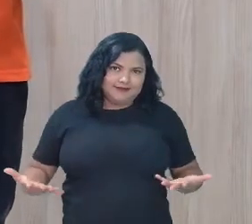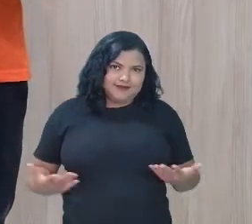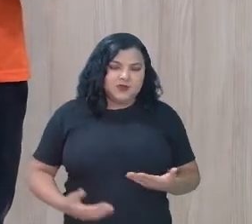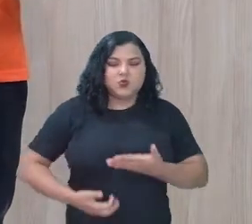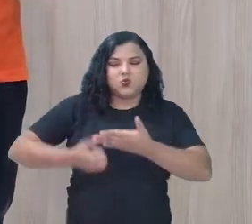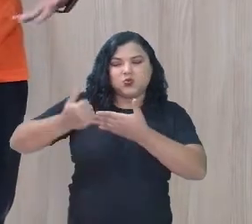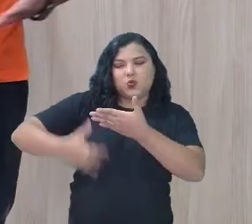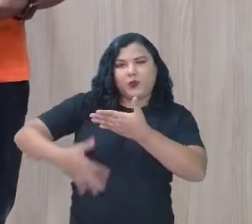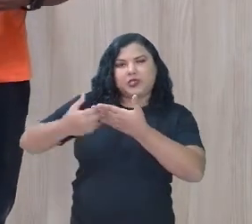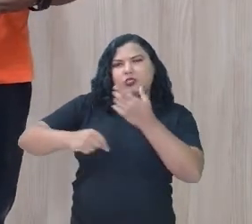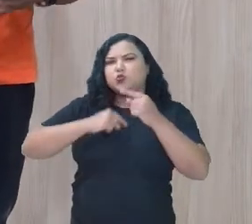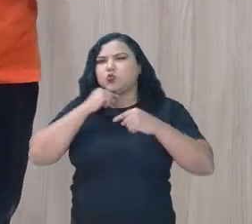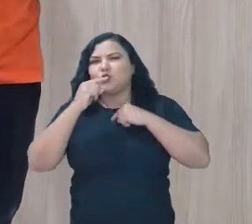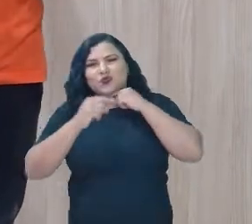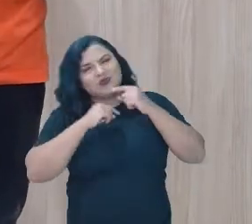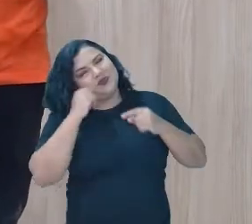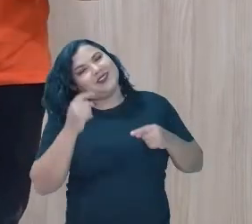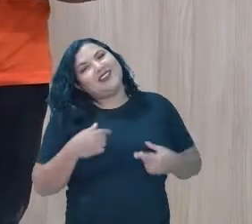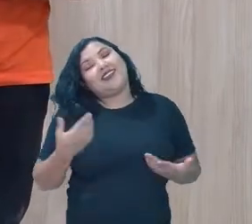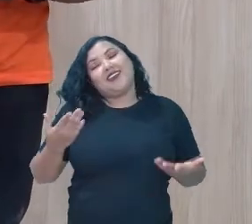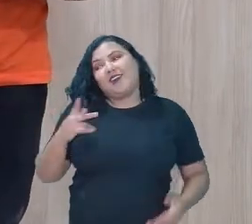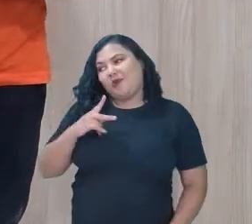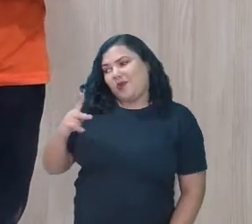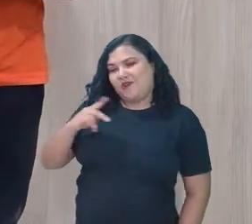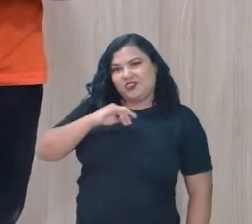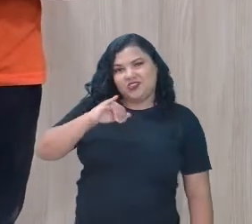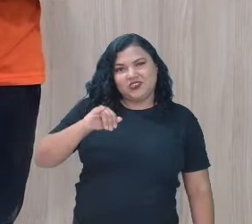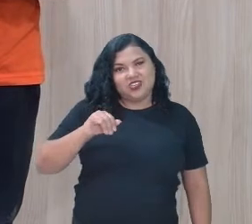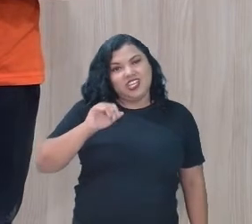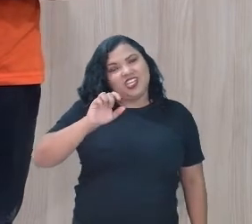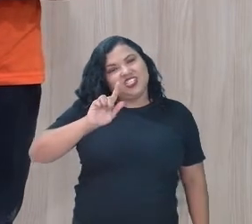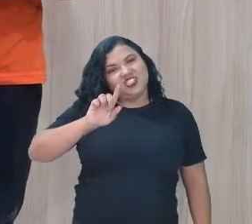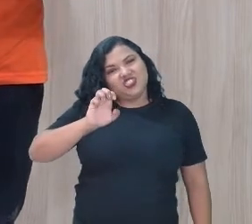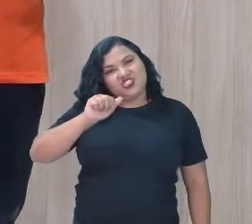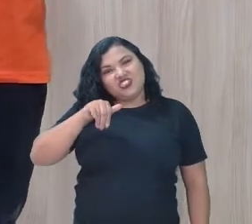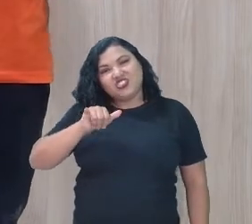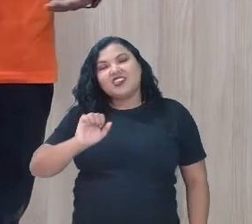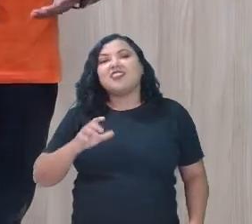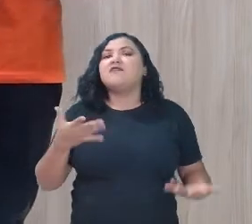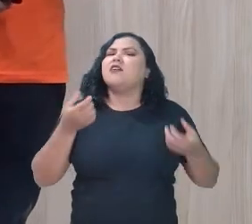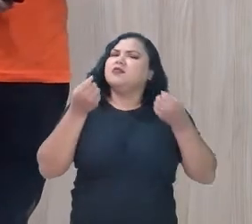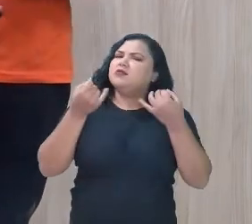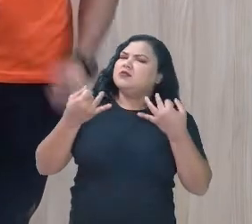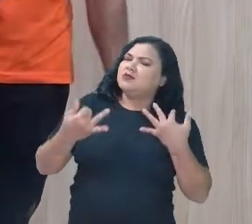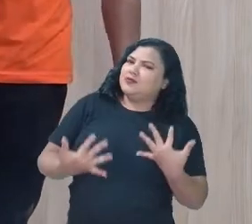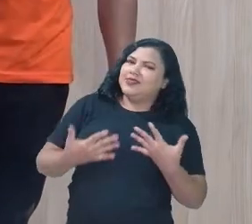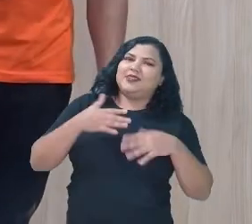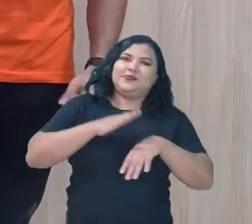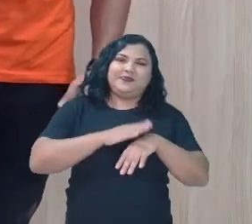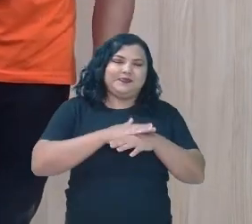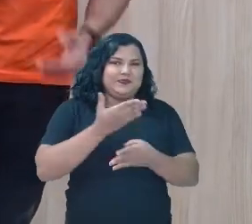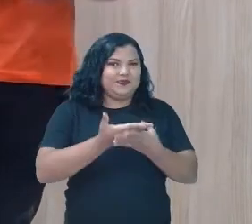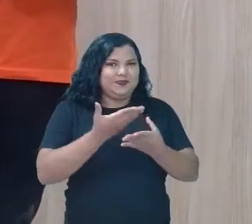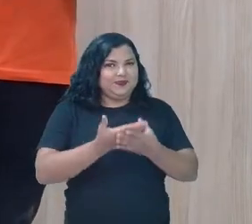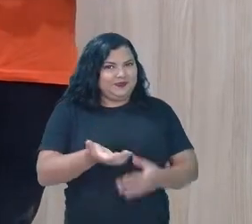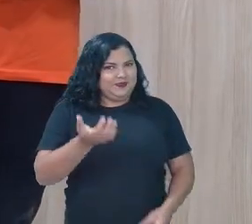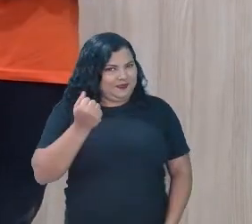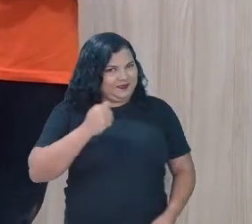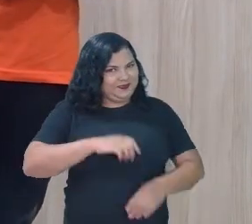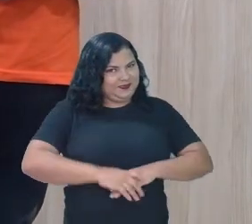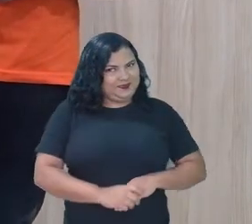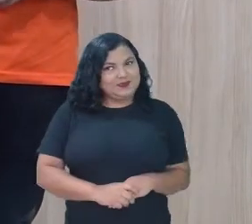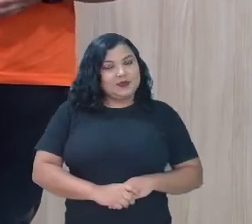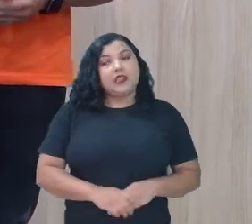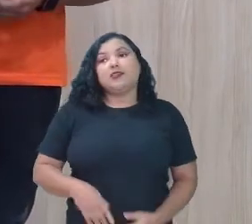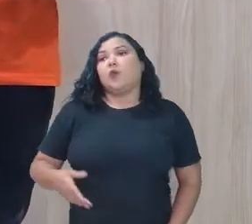seus comentários e suas dúvidas que Dini vai aqui ler, tá? E vai comentar aqui com a gente durante a nossa aula, tá bom? Outra